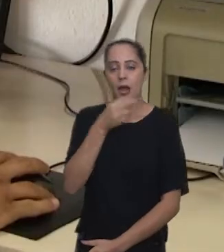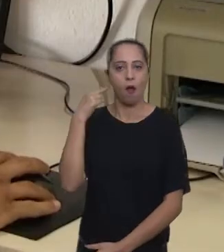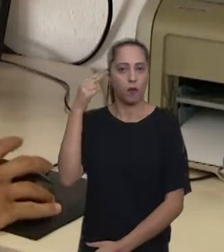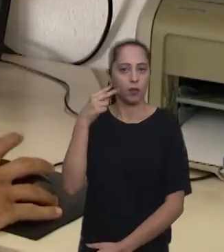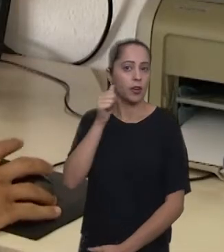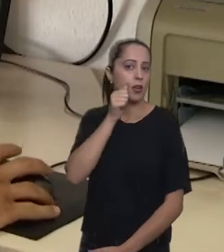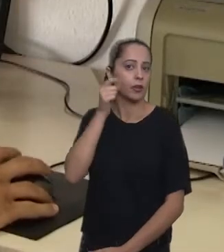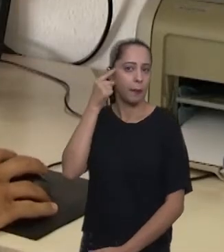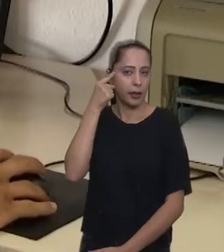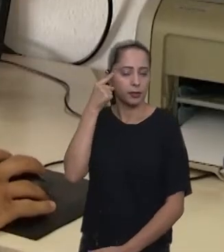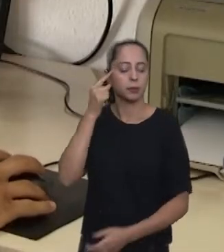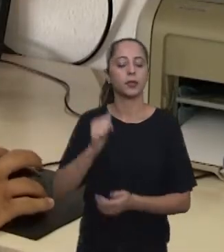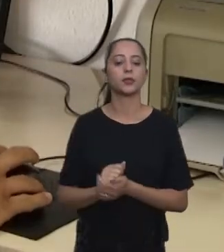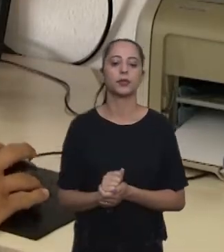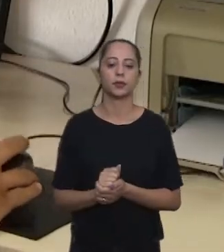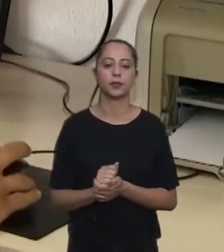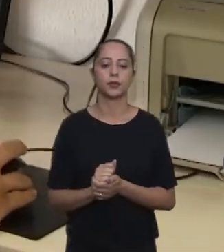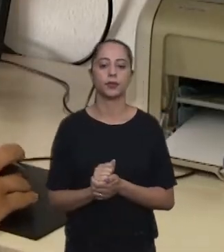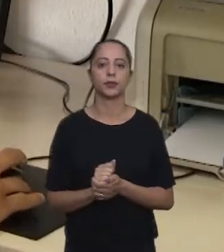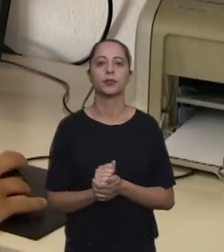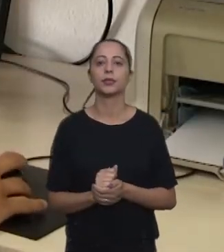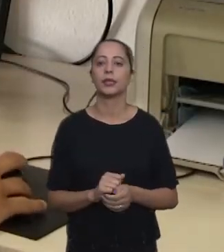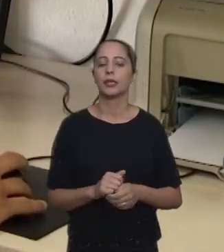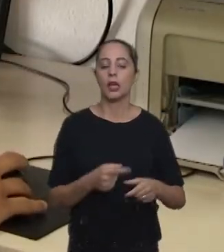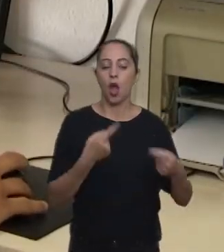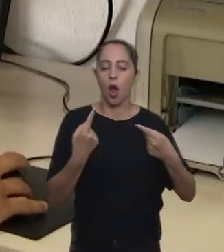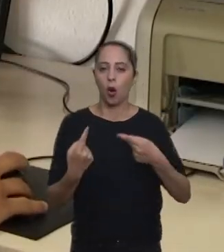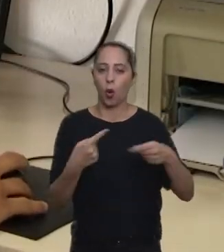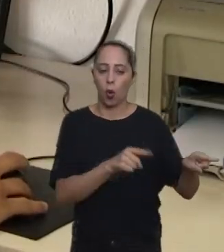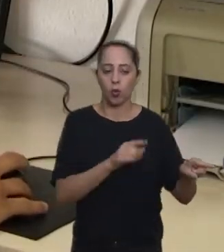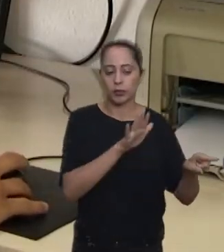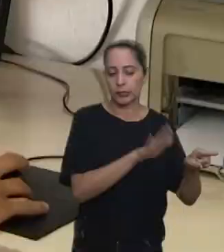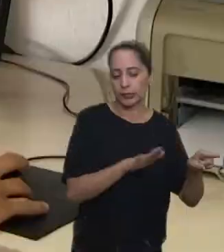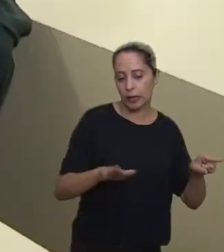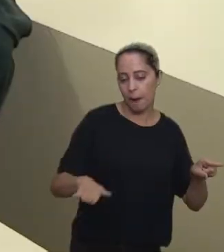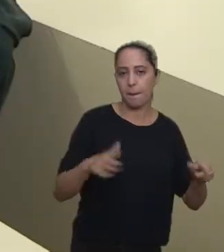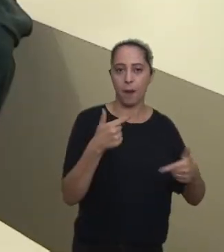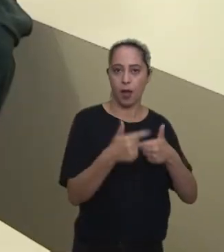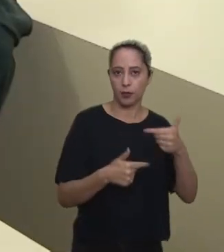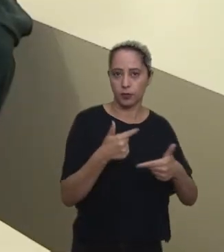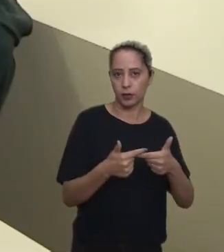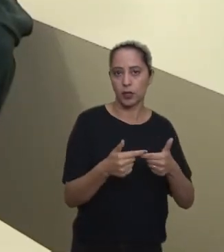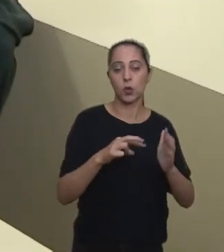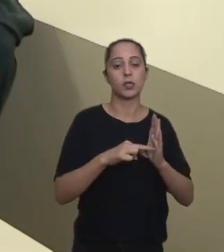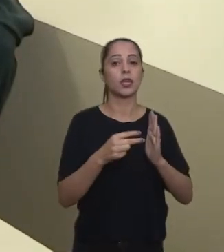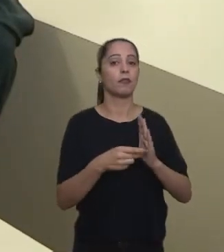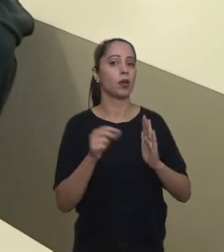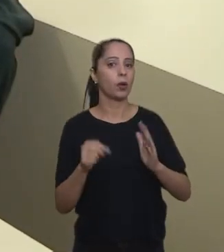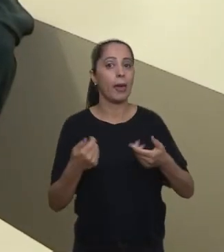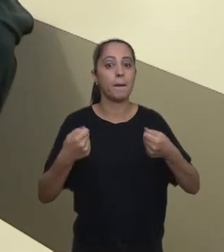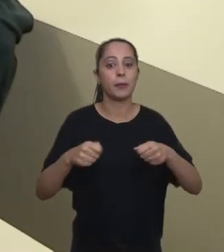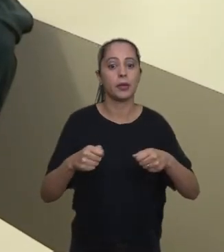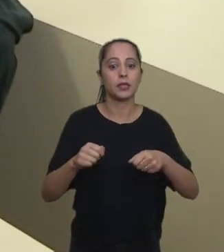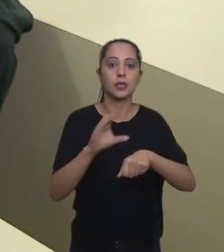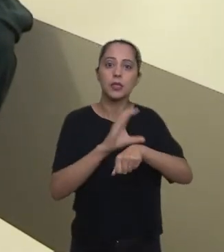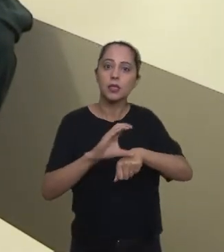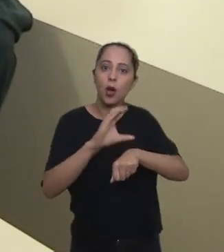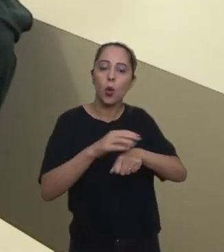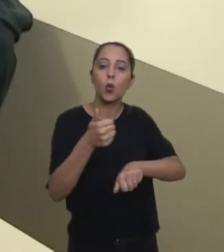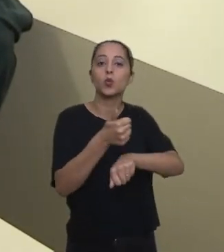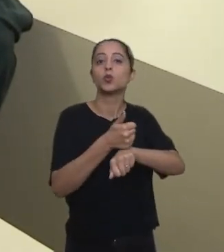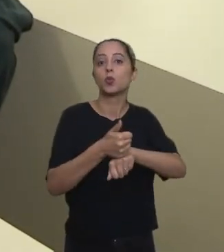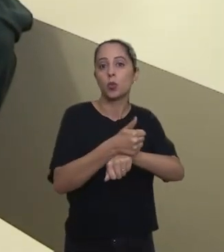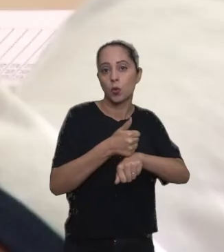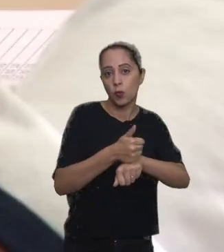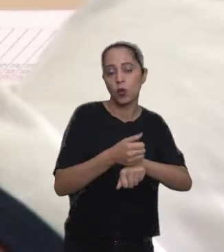o combate ao trabalho infantil também passa pela ampliação de programas sociais, como o Jovem Aprendiz, que oferece